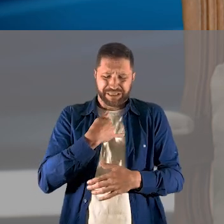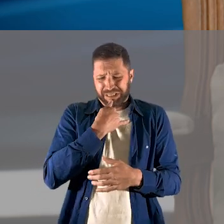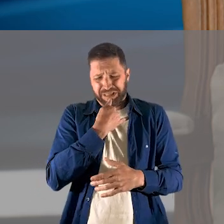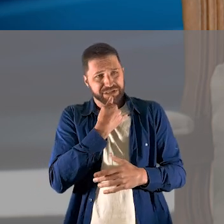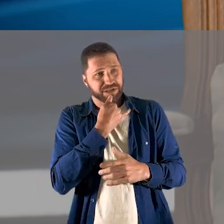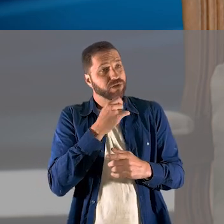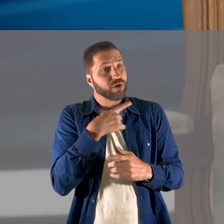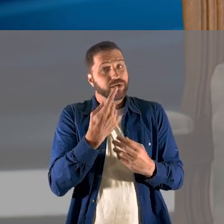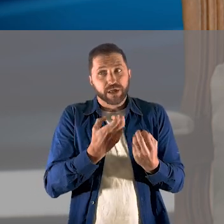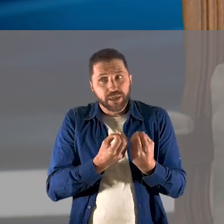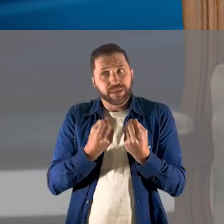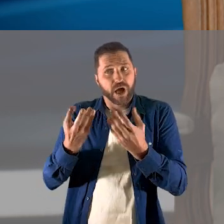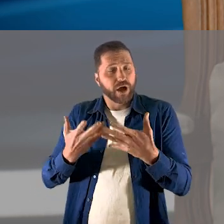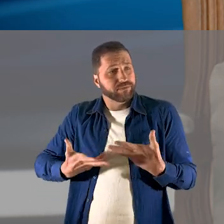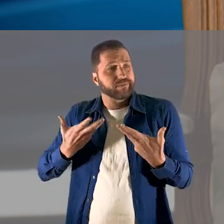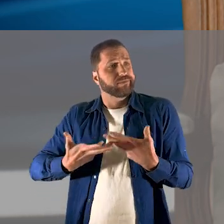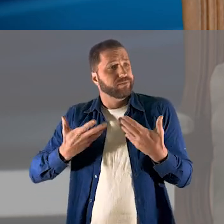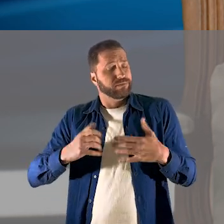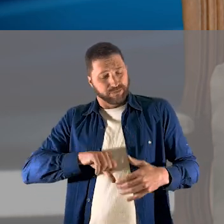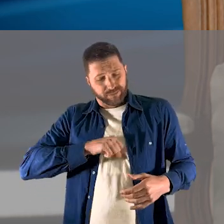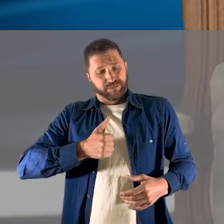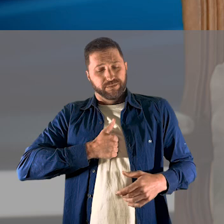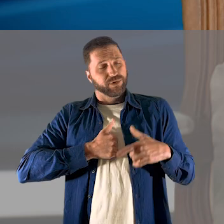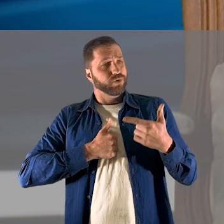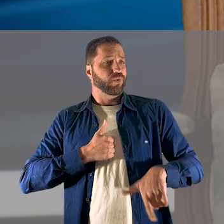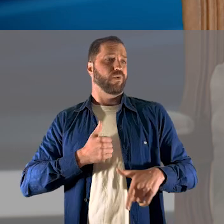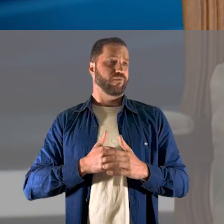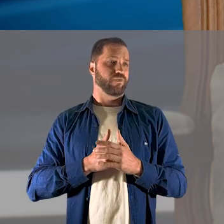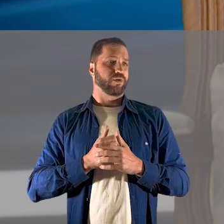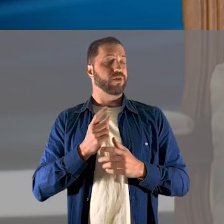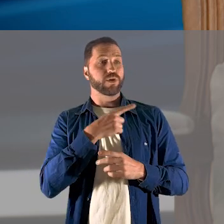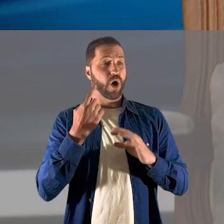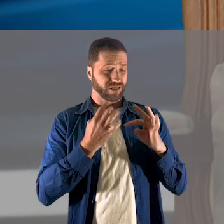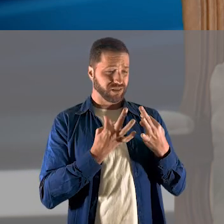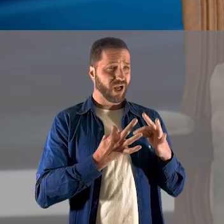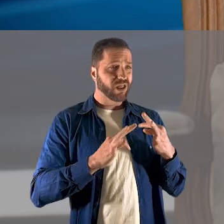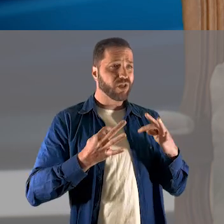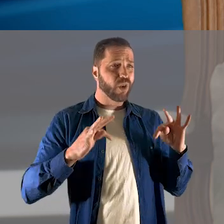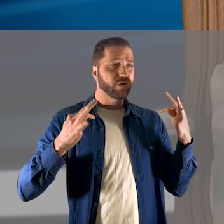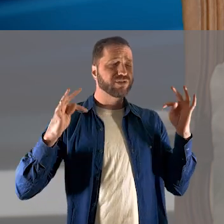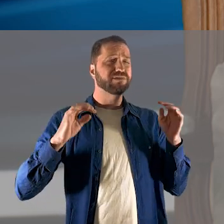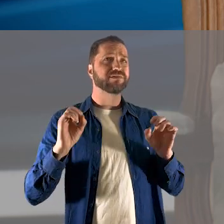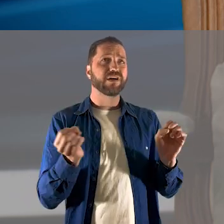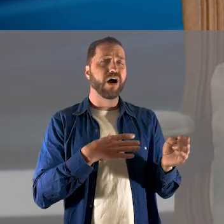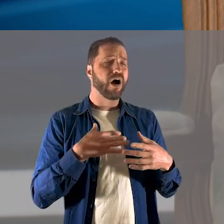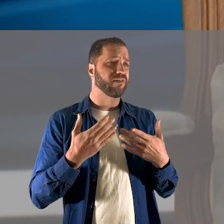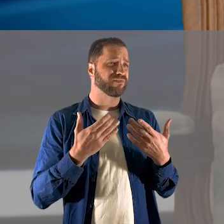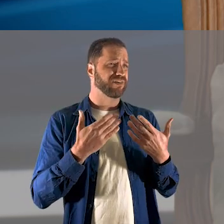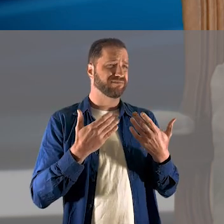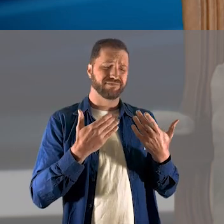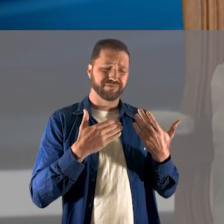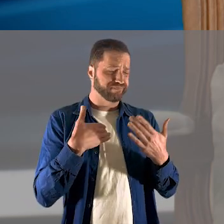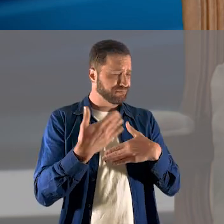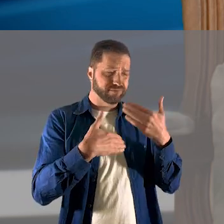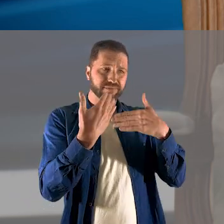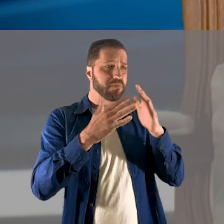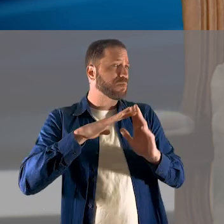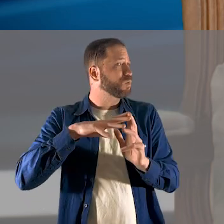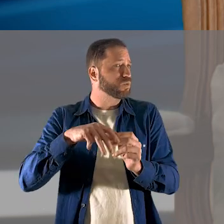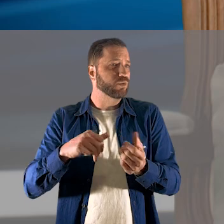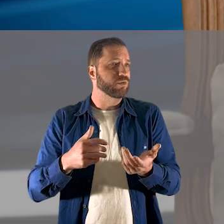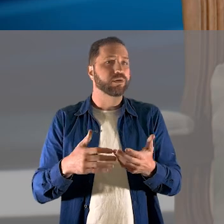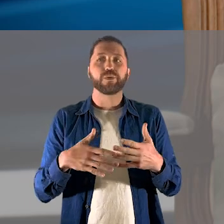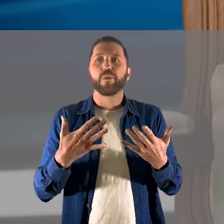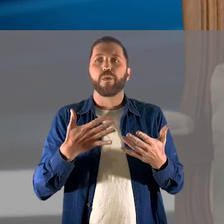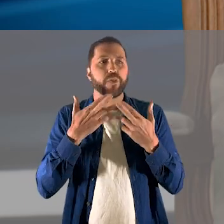essa autoestima o mais legal de tudo é que a gente conta com as tecnologias mais modernas no mundo então o que